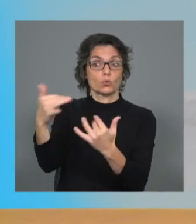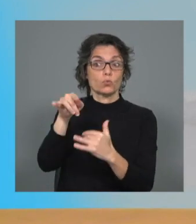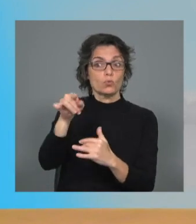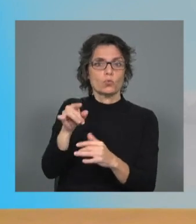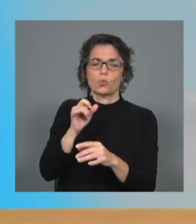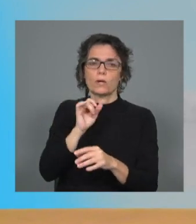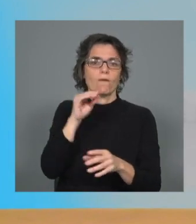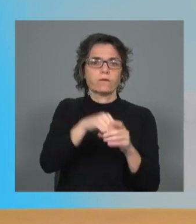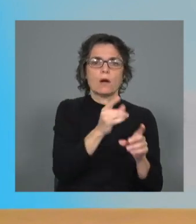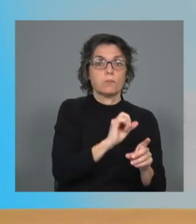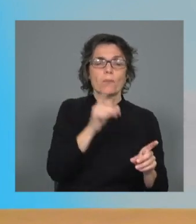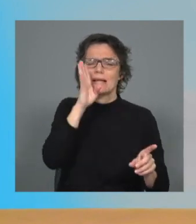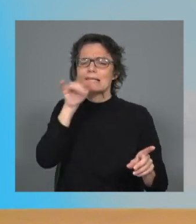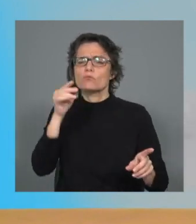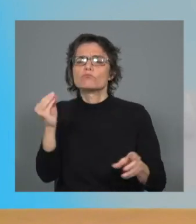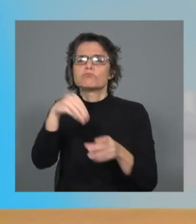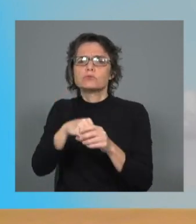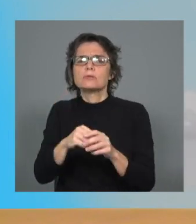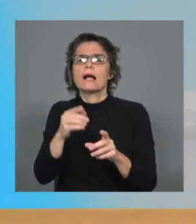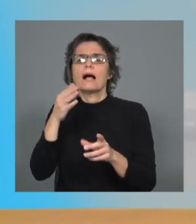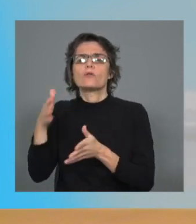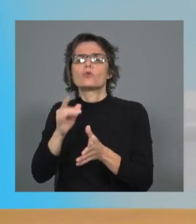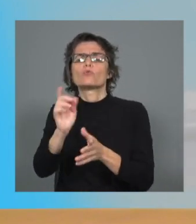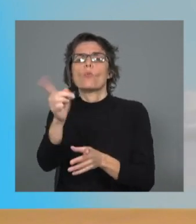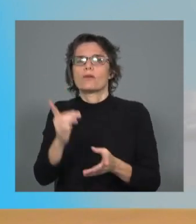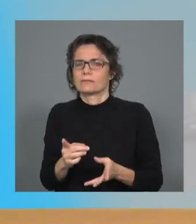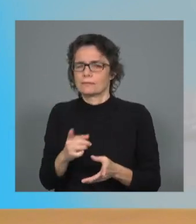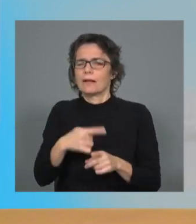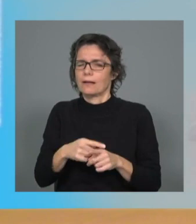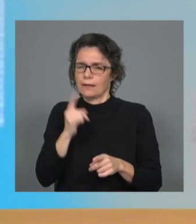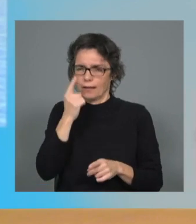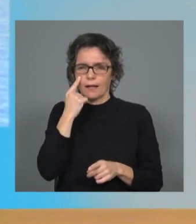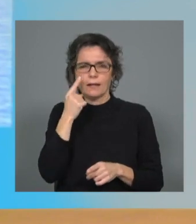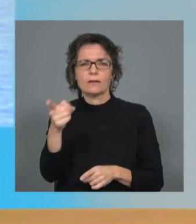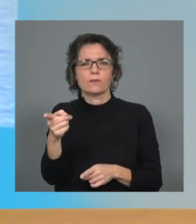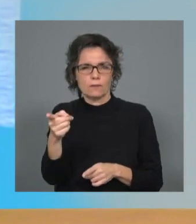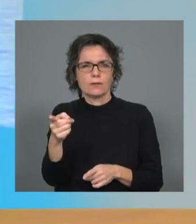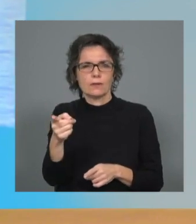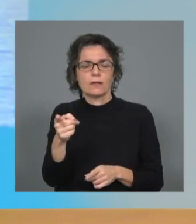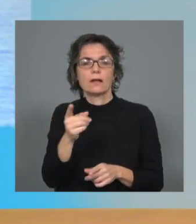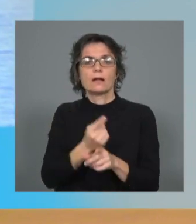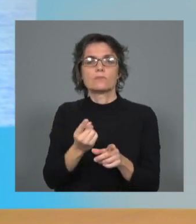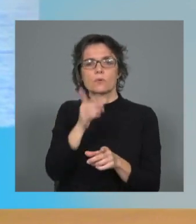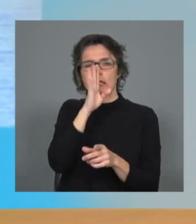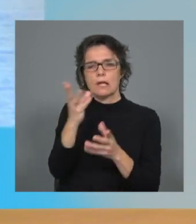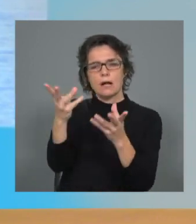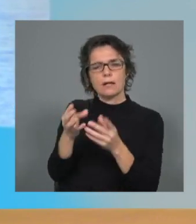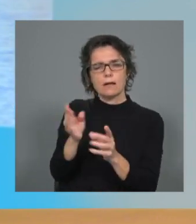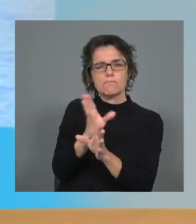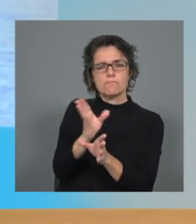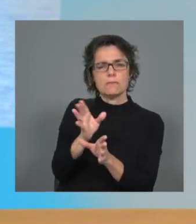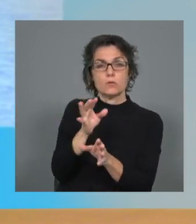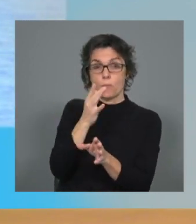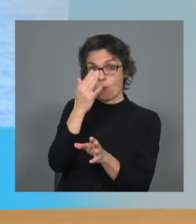excluída à partida deste momento eleitoral e que, assim, feitas as contas de uma forma assim um bocadinho brusca, poderíamos